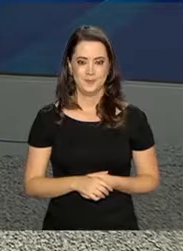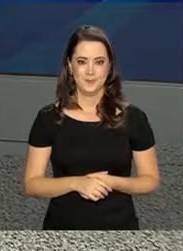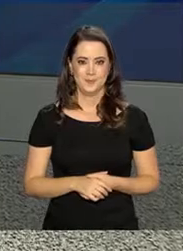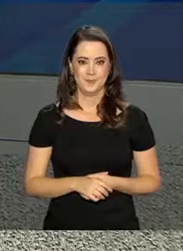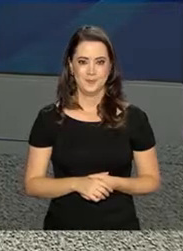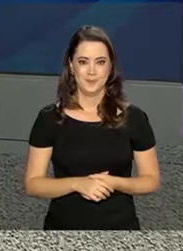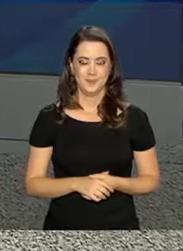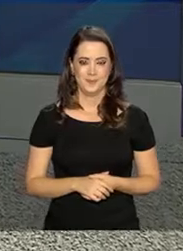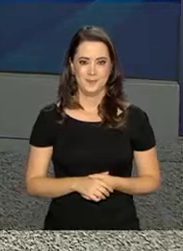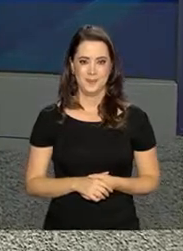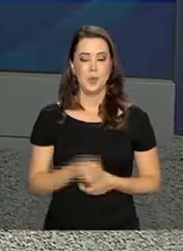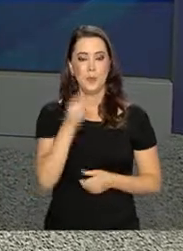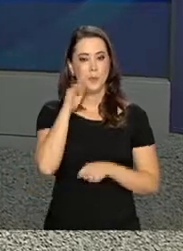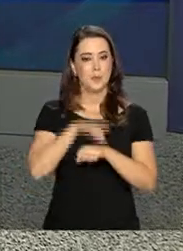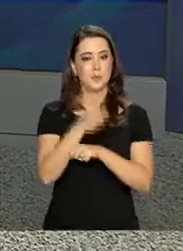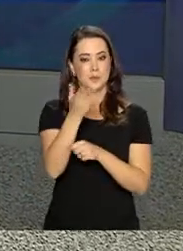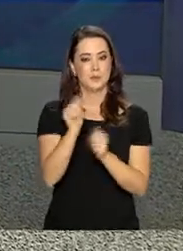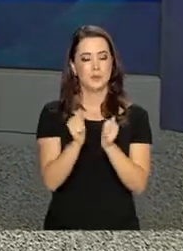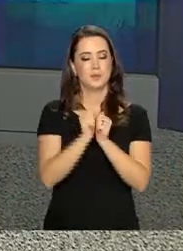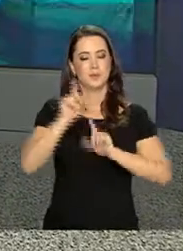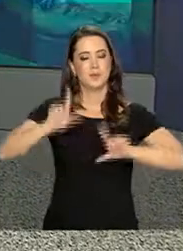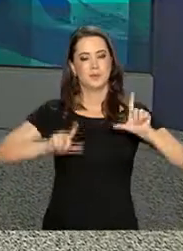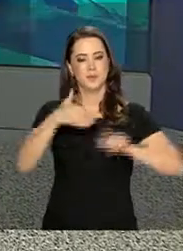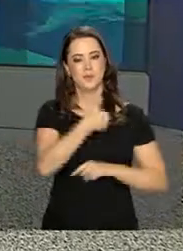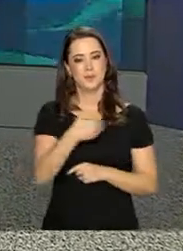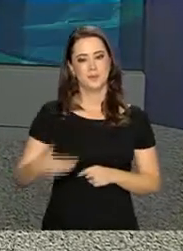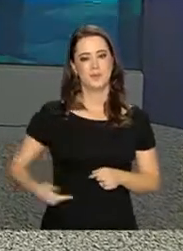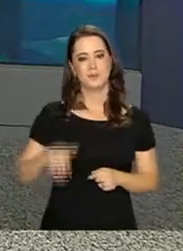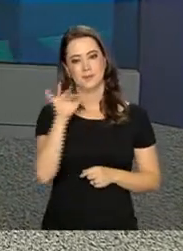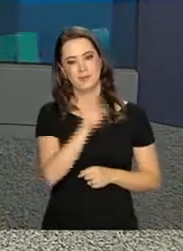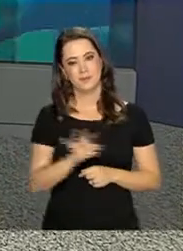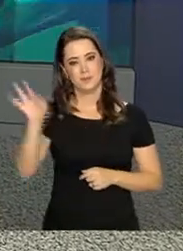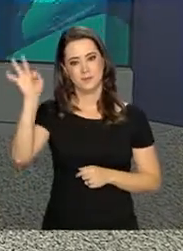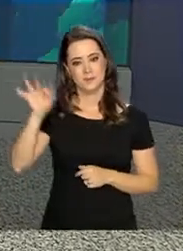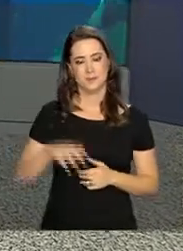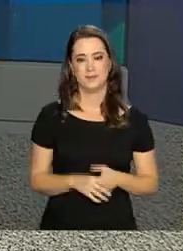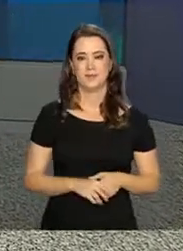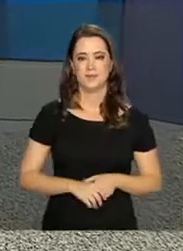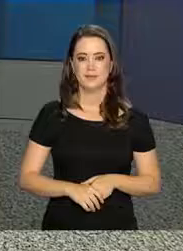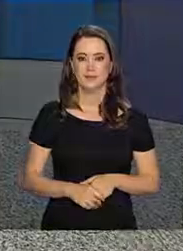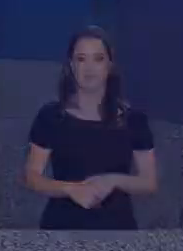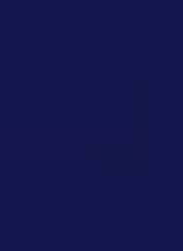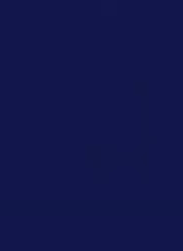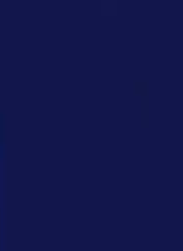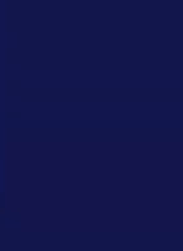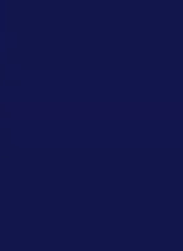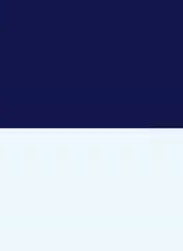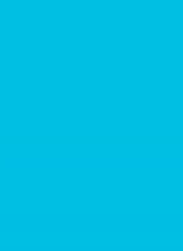61 99867-8787. Uma boa noite para você e continue com a gente aqui na NBR, a TV do governo federal.